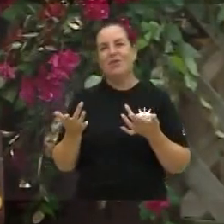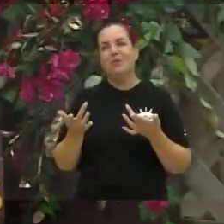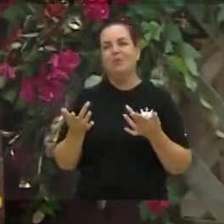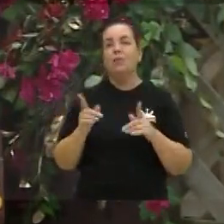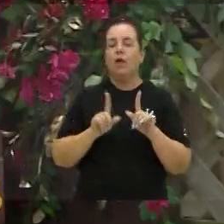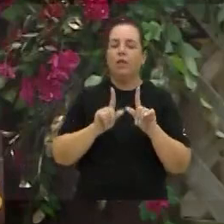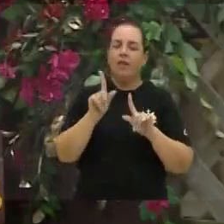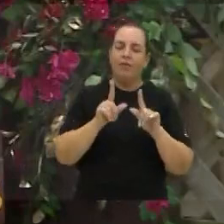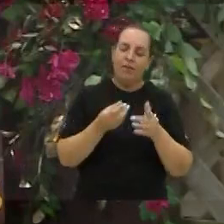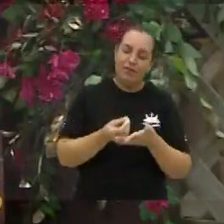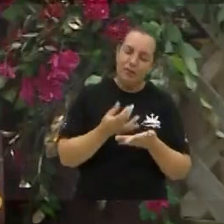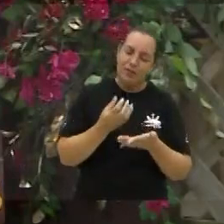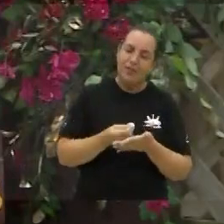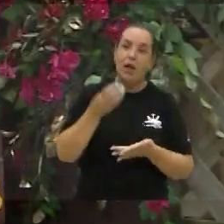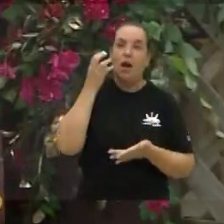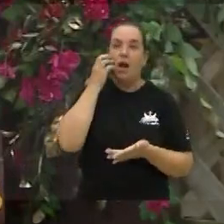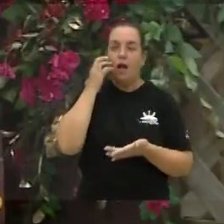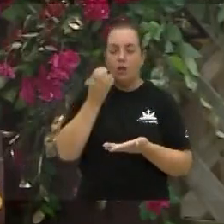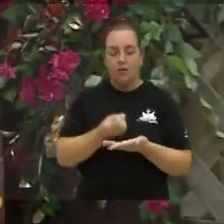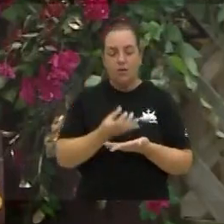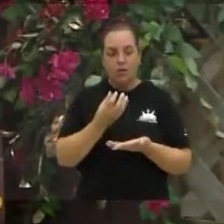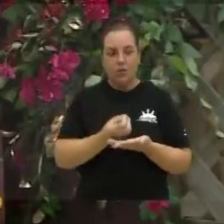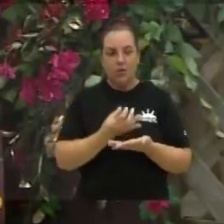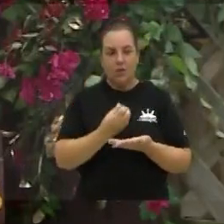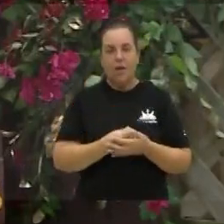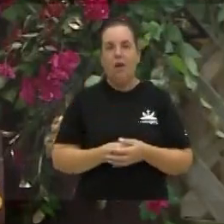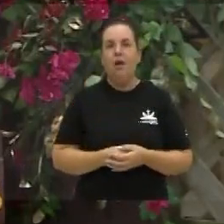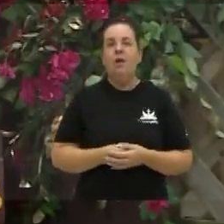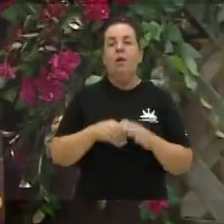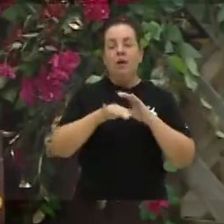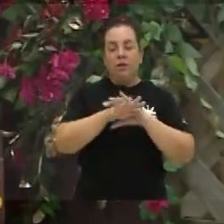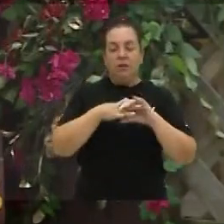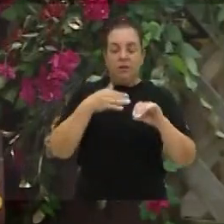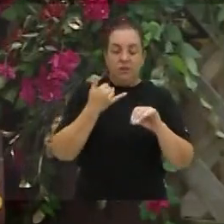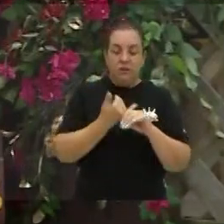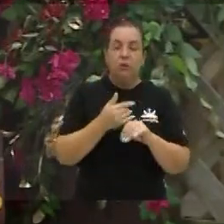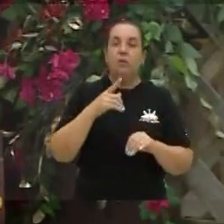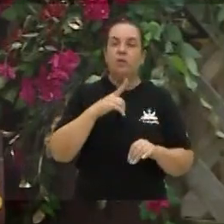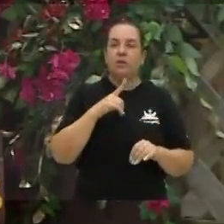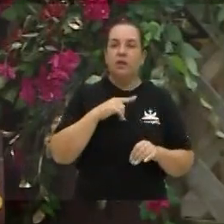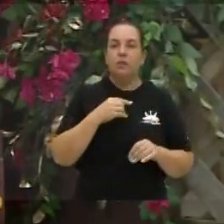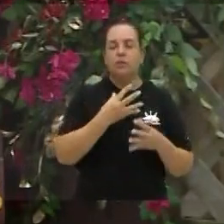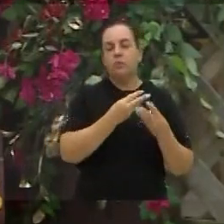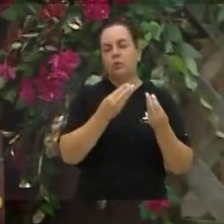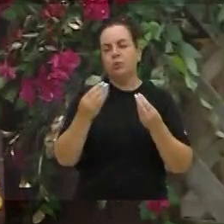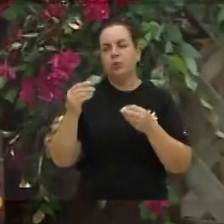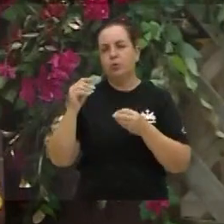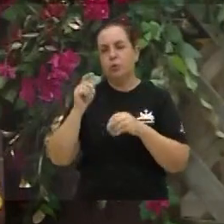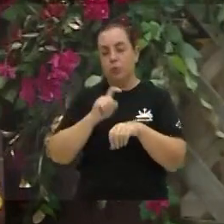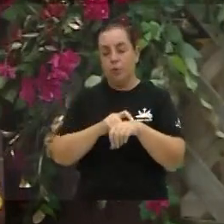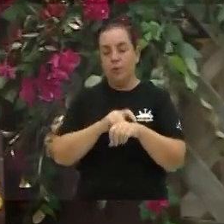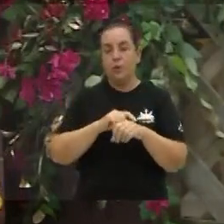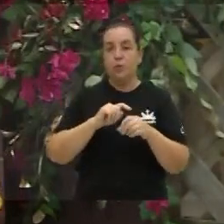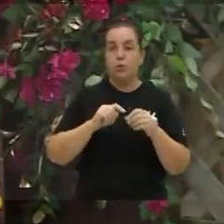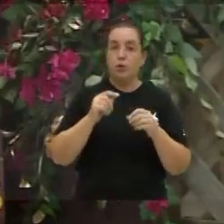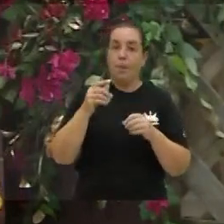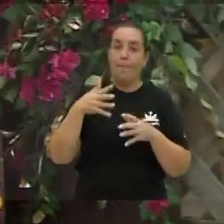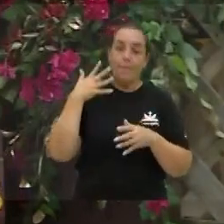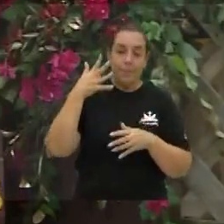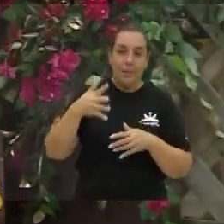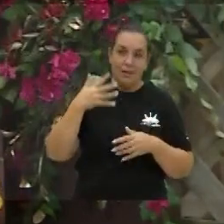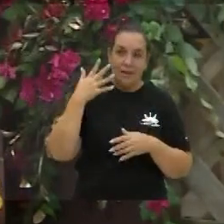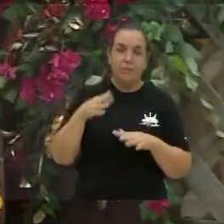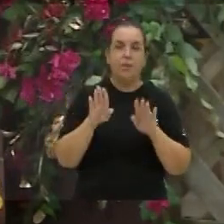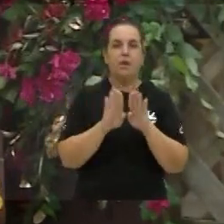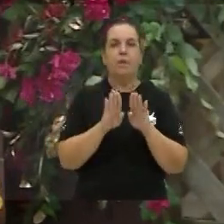TV Evangelizar, Rádio Evangelizar, pelo YouTube, teremos muitos momentos de pregação.